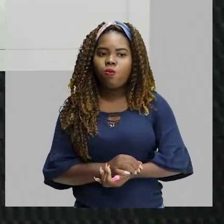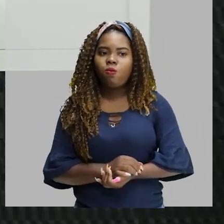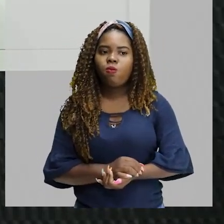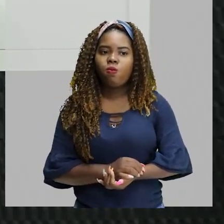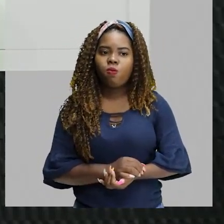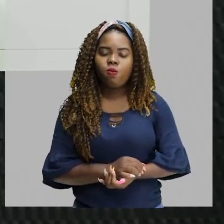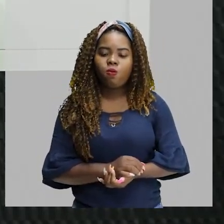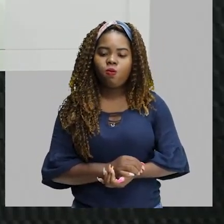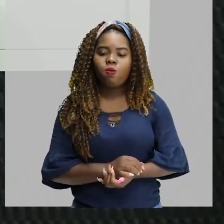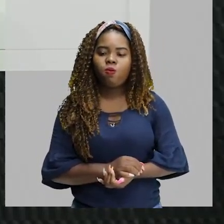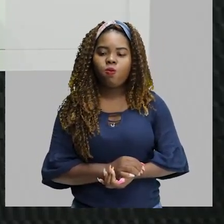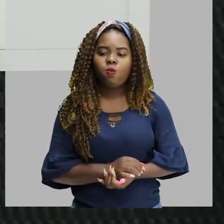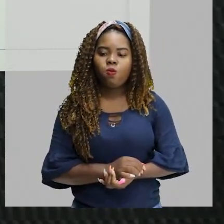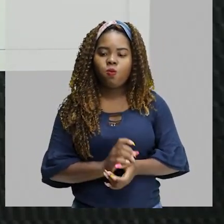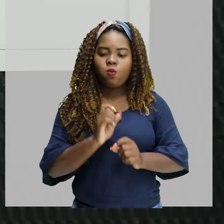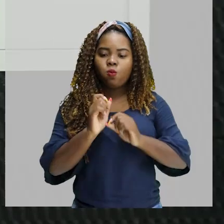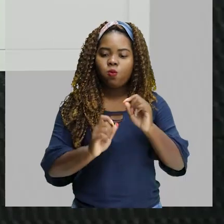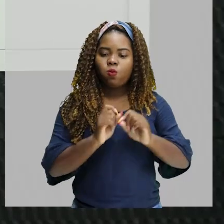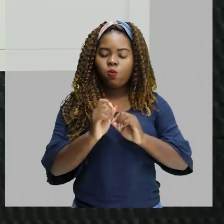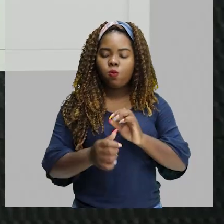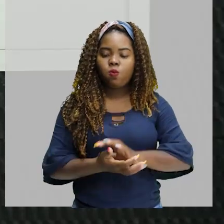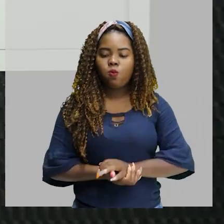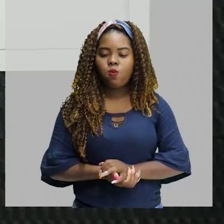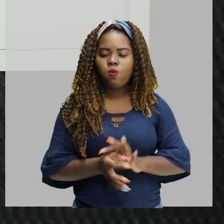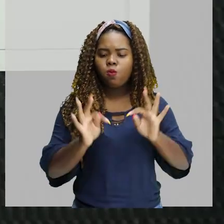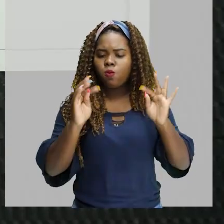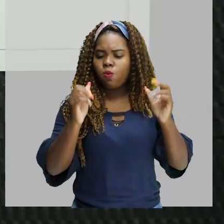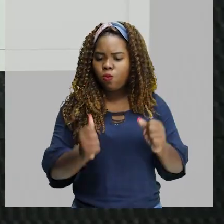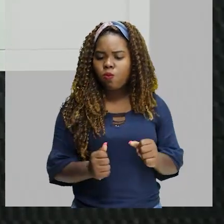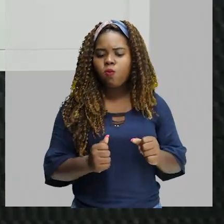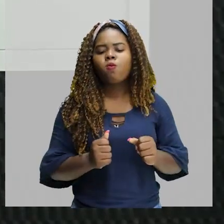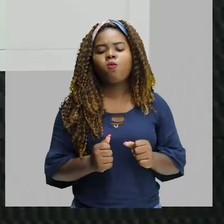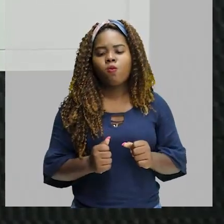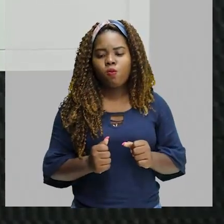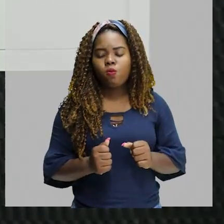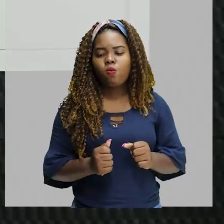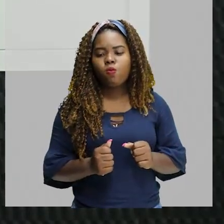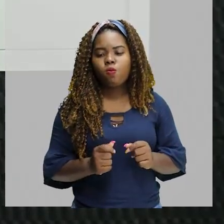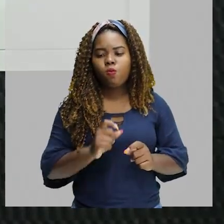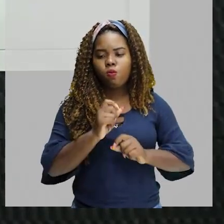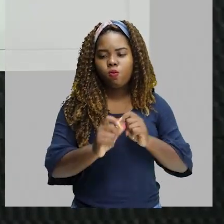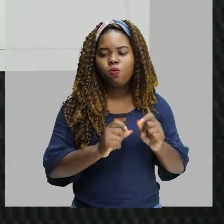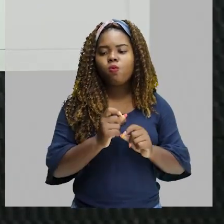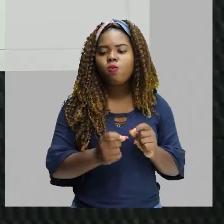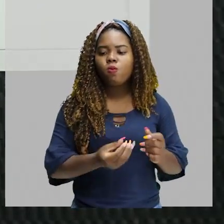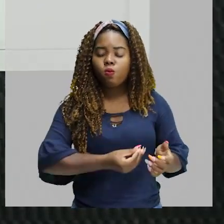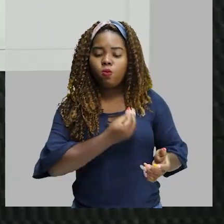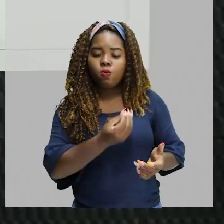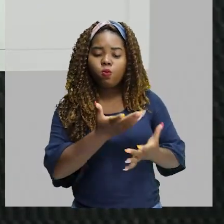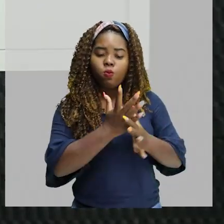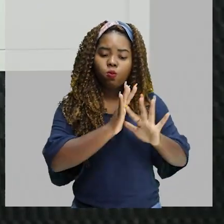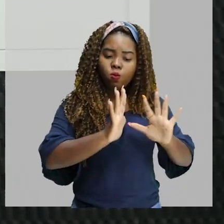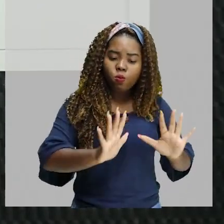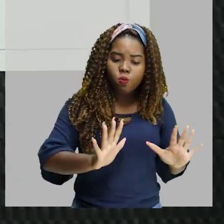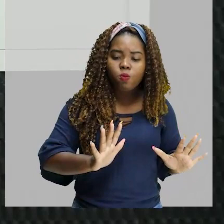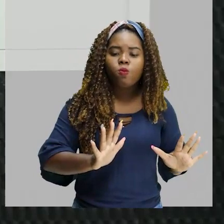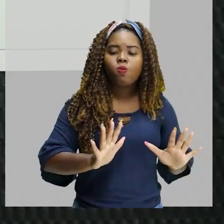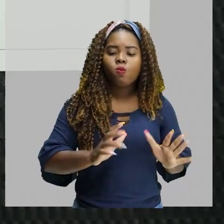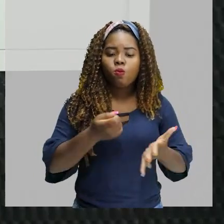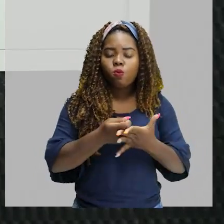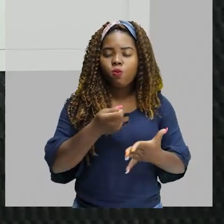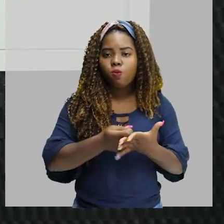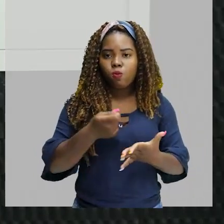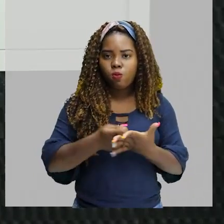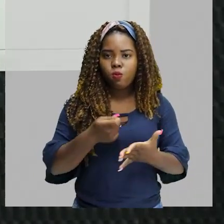vai conhecer todos os elementos dessa existência sendo encerrada, e por isso ele se vê na